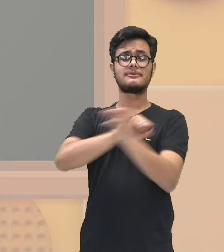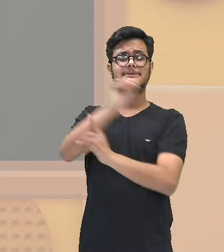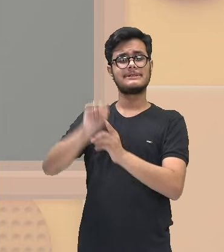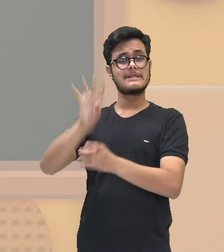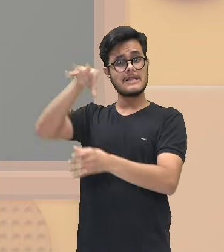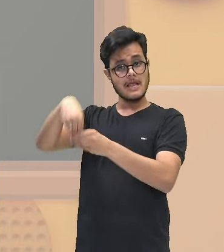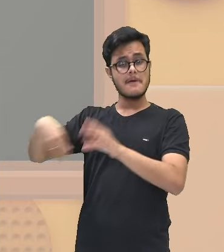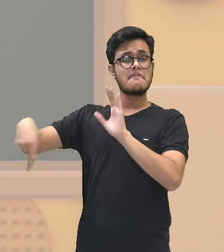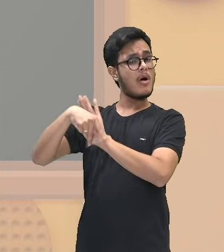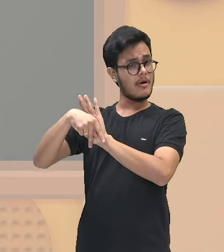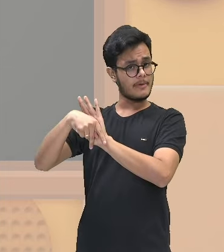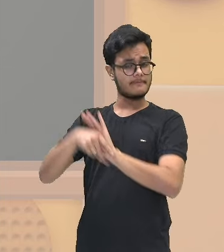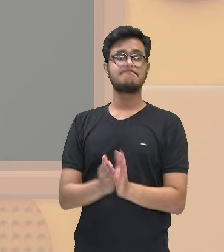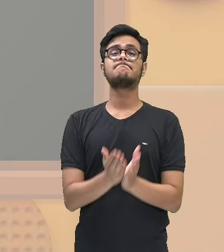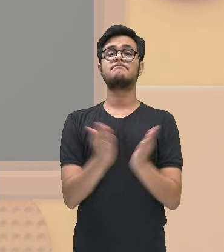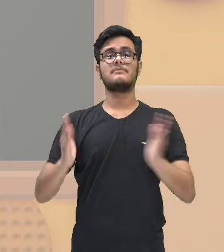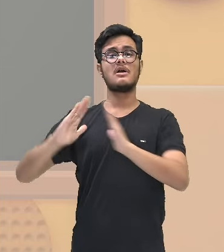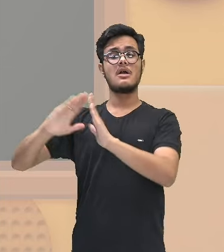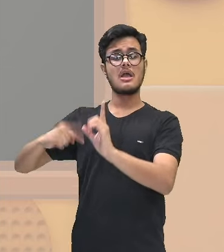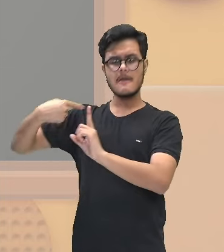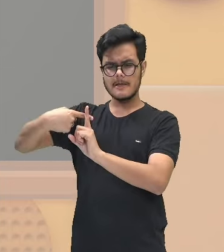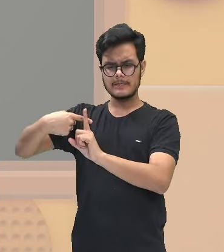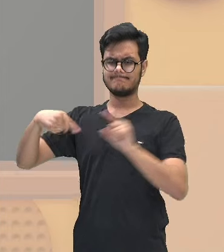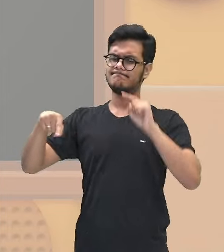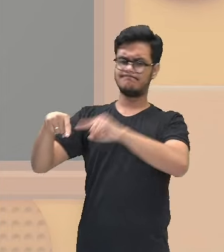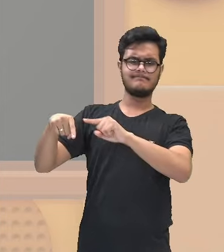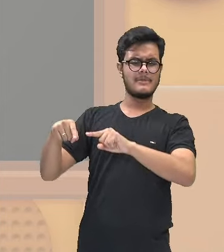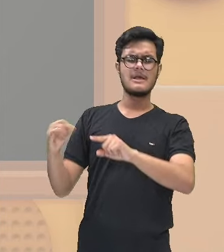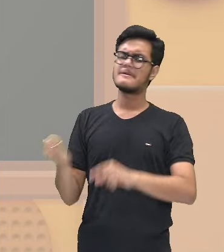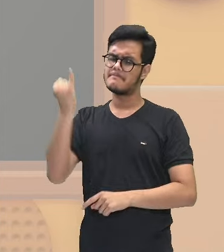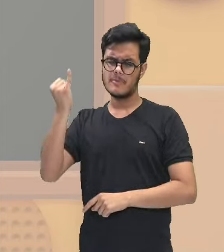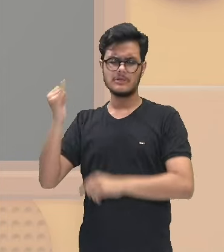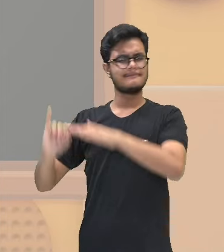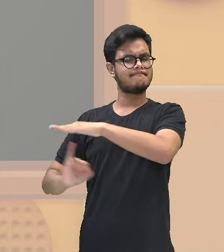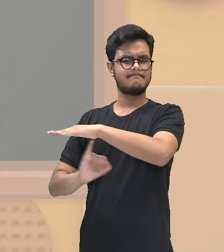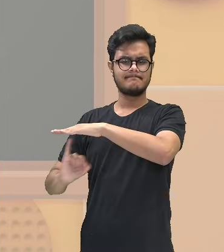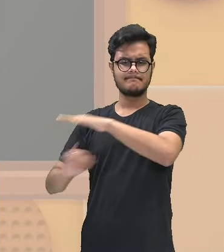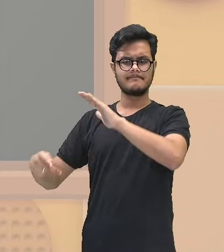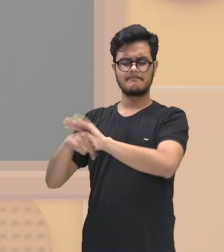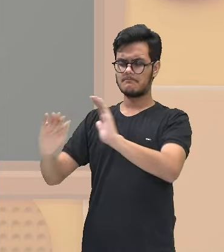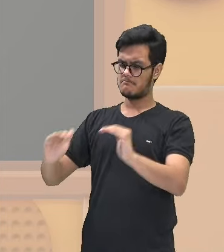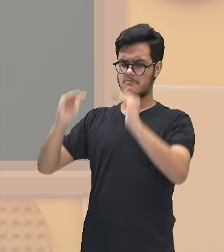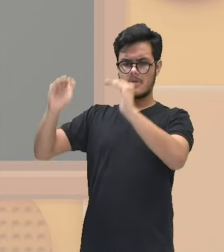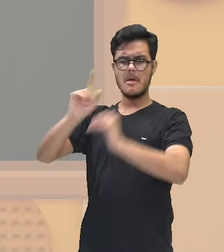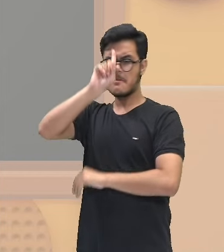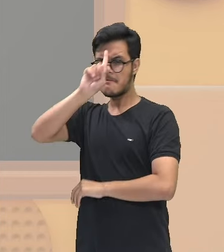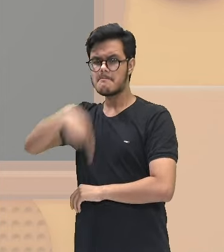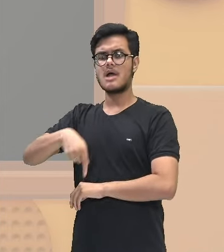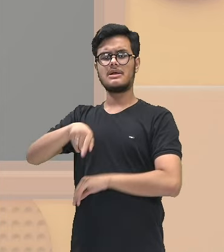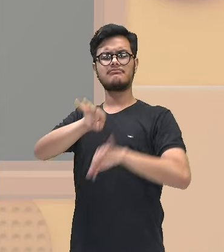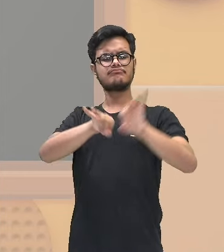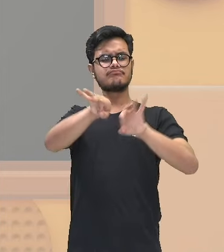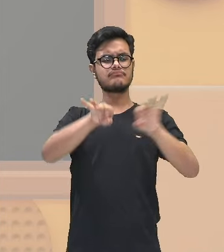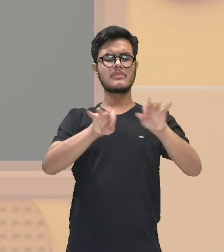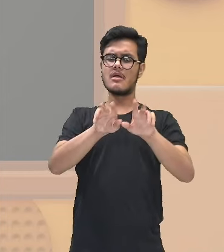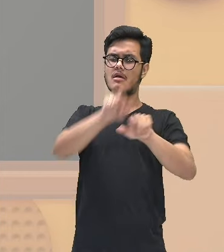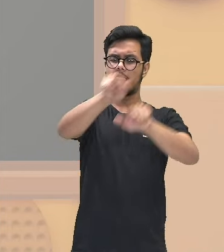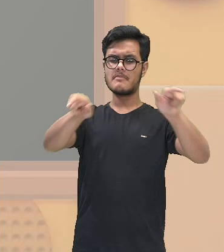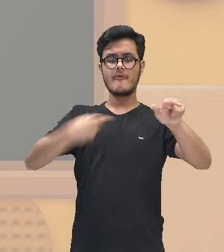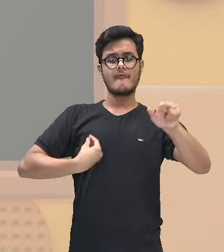Igreja Católica. A Igreja Católica vai ser ali a grande instituição que vai reger o modo de vida da